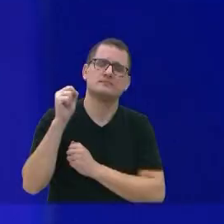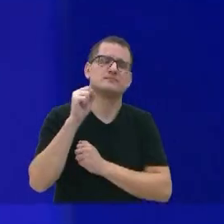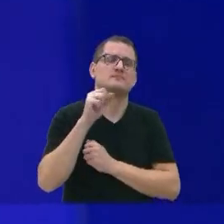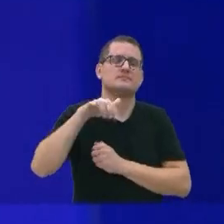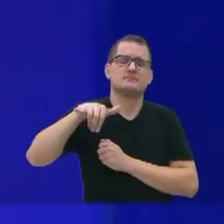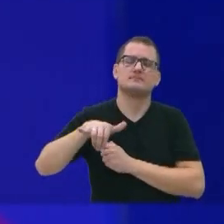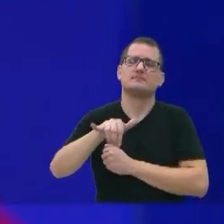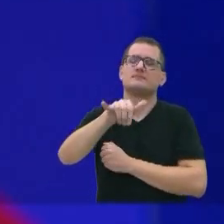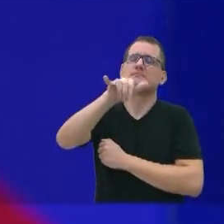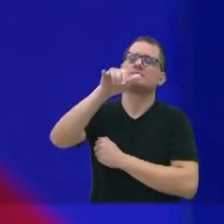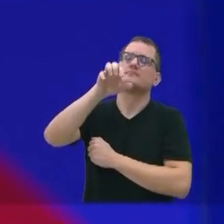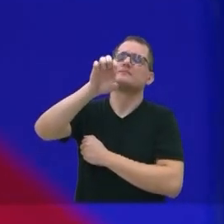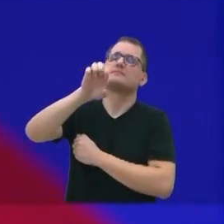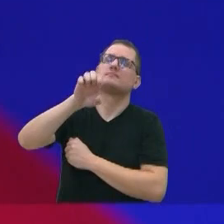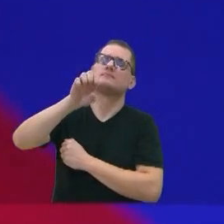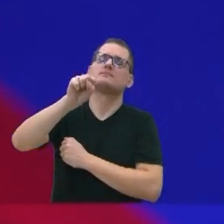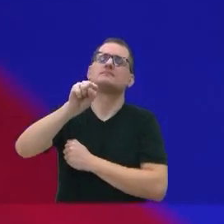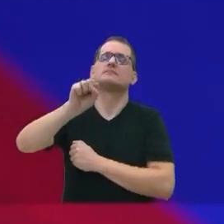amor.